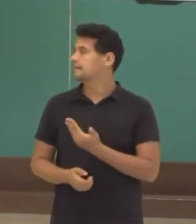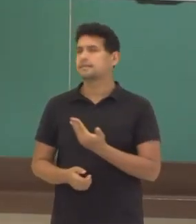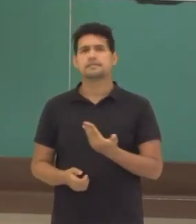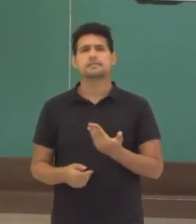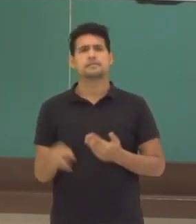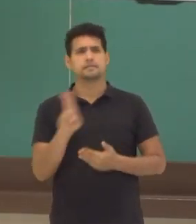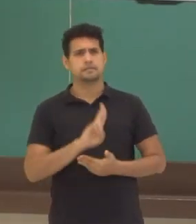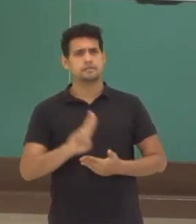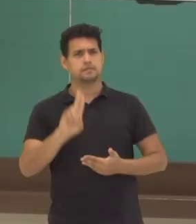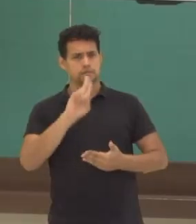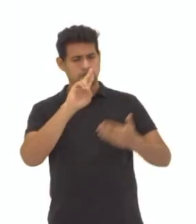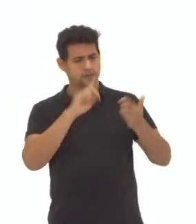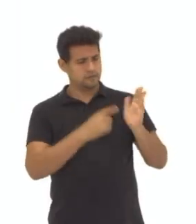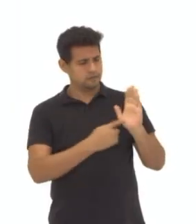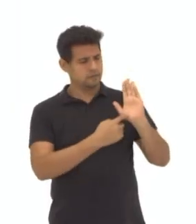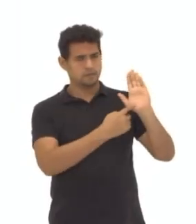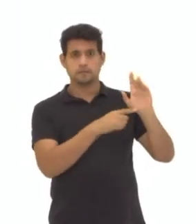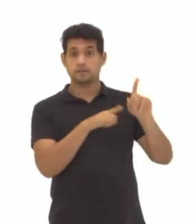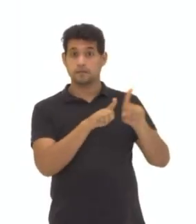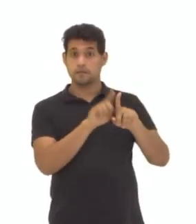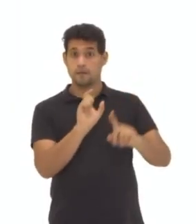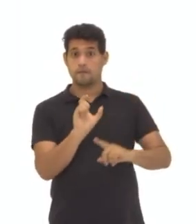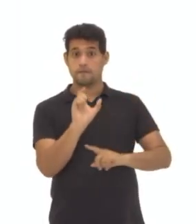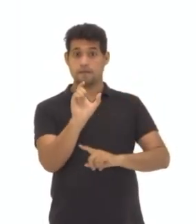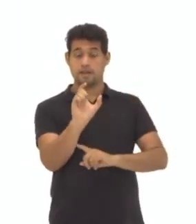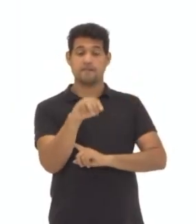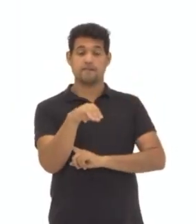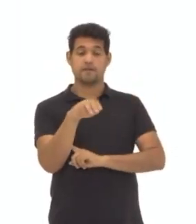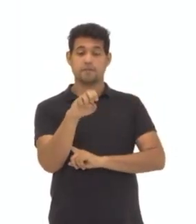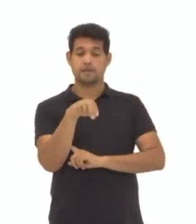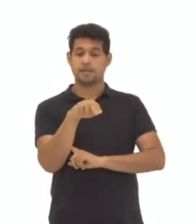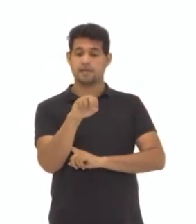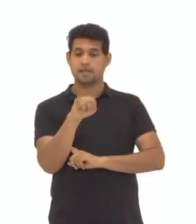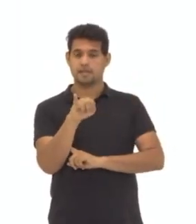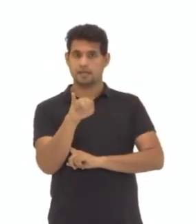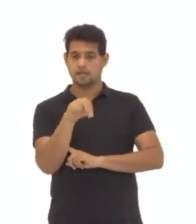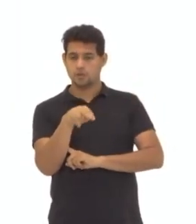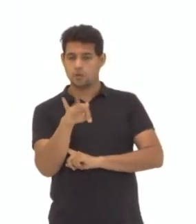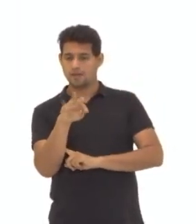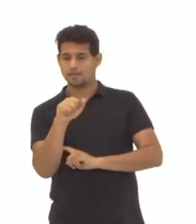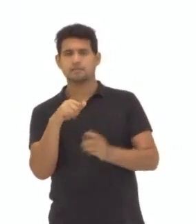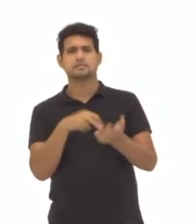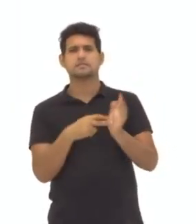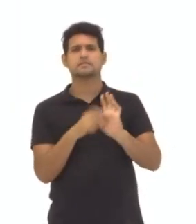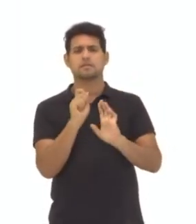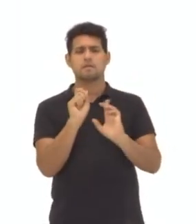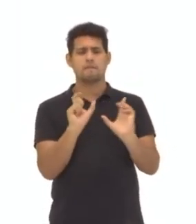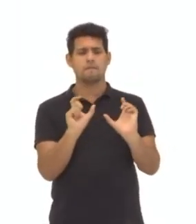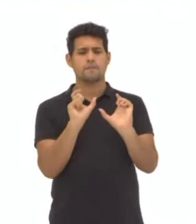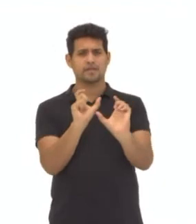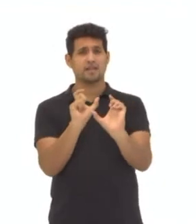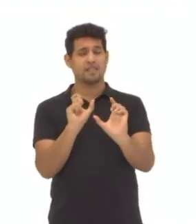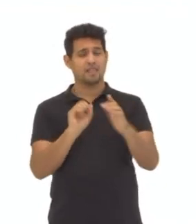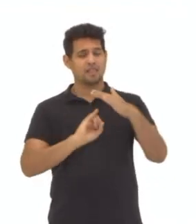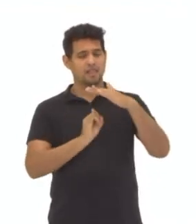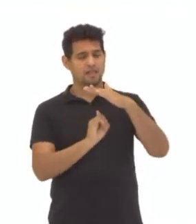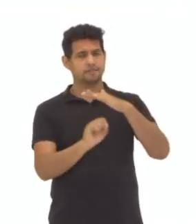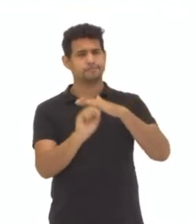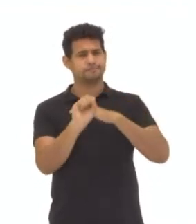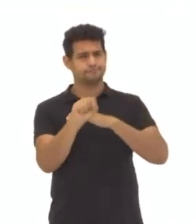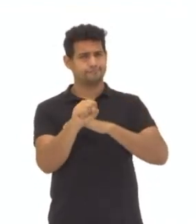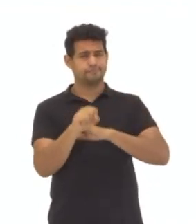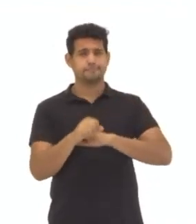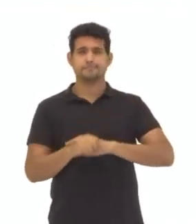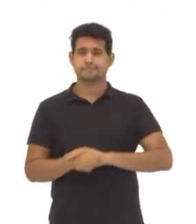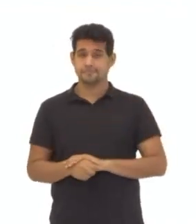expressão destacada, né, que era a palavra meninota, né, representa o uso de uma expressão mais informal, né, digamos